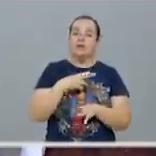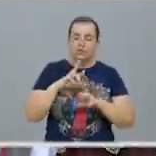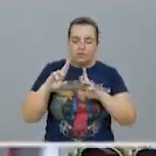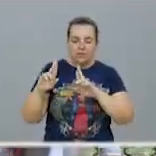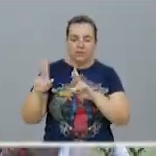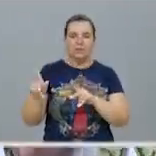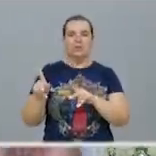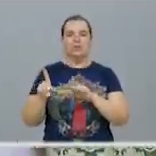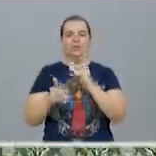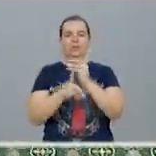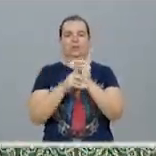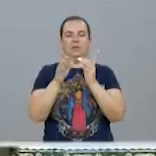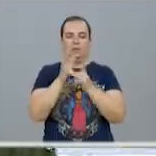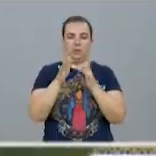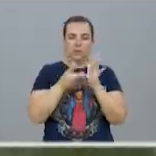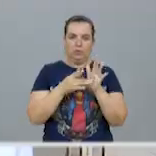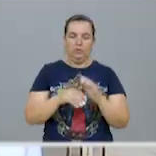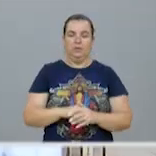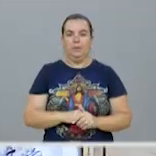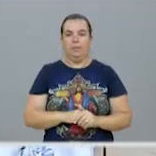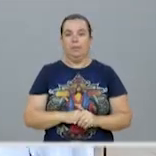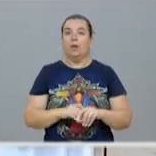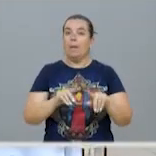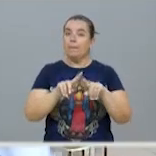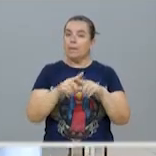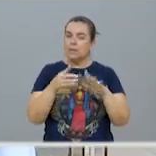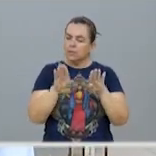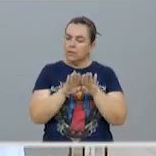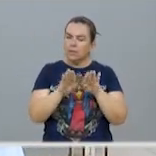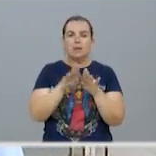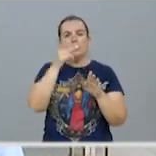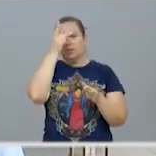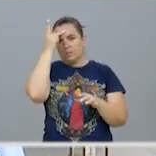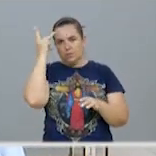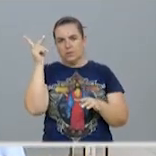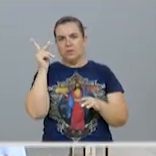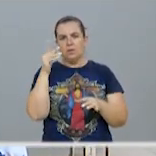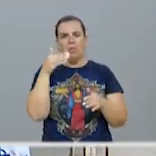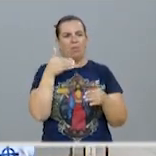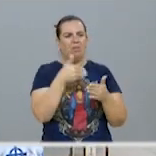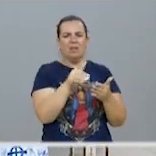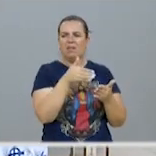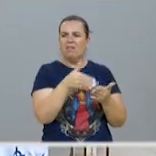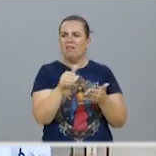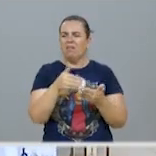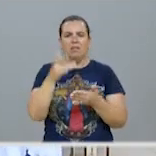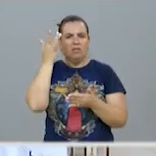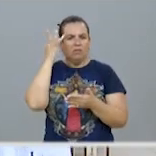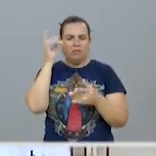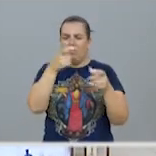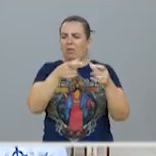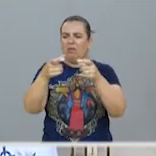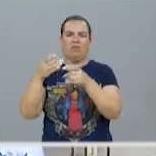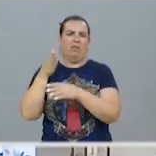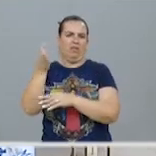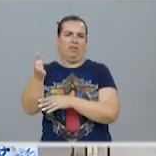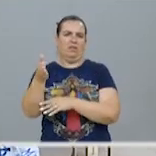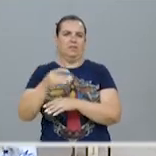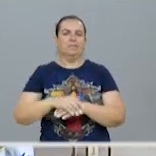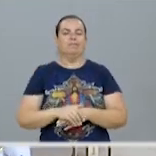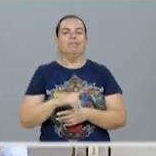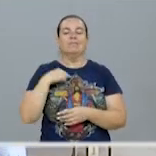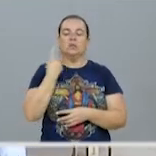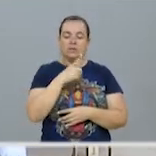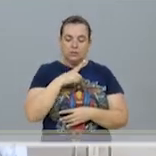mas também para aqueles que estão perdidos. Nós temos uma mensagem, nós temos um ponto